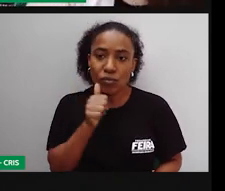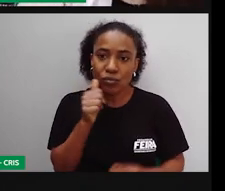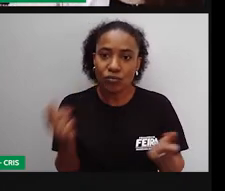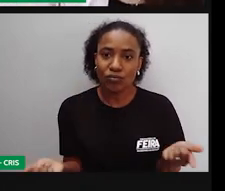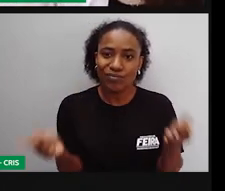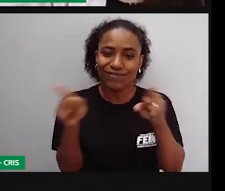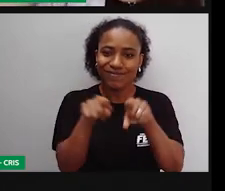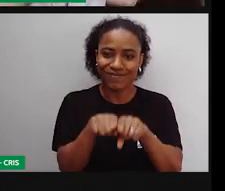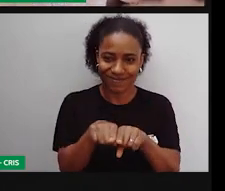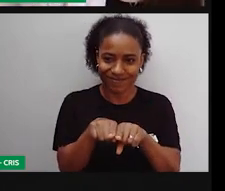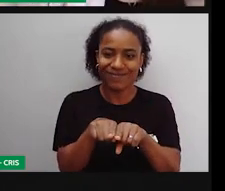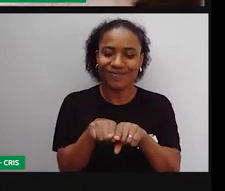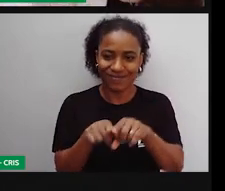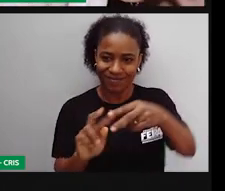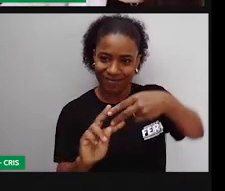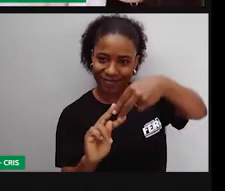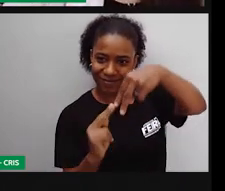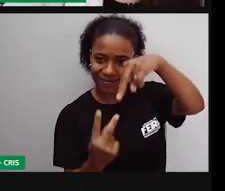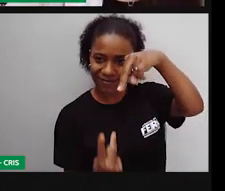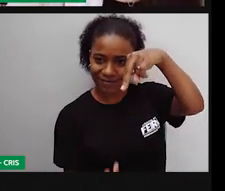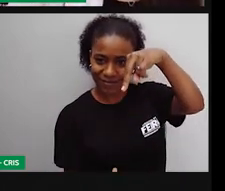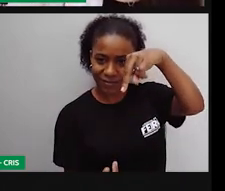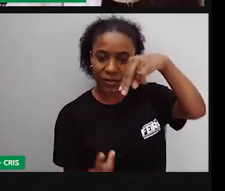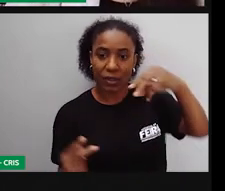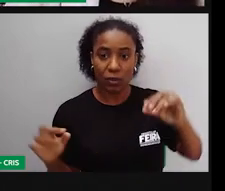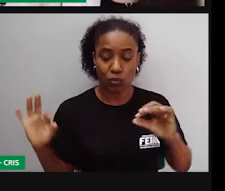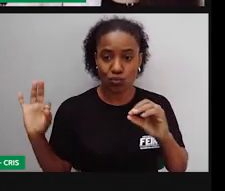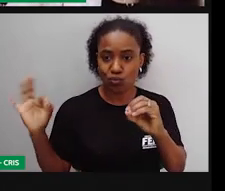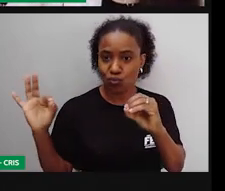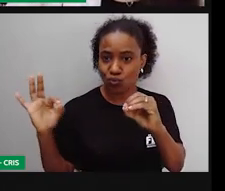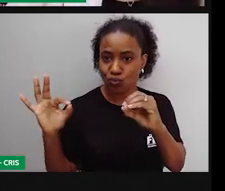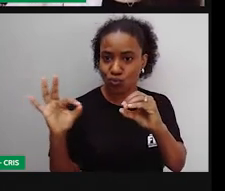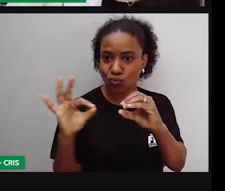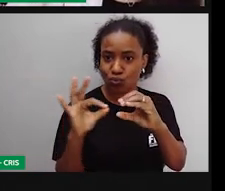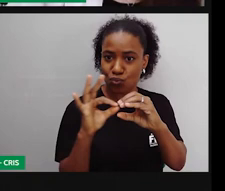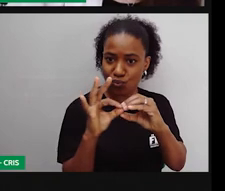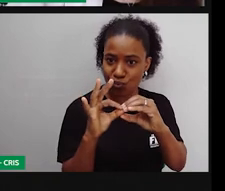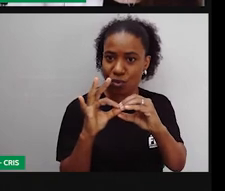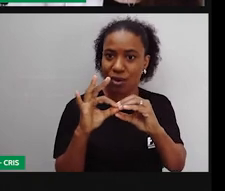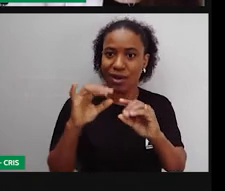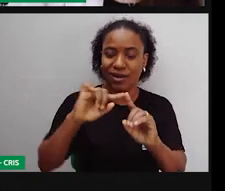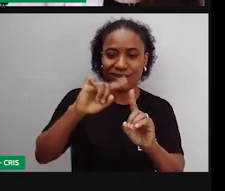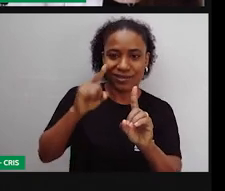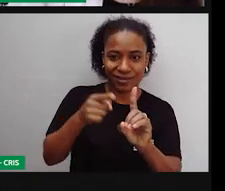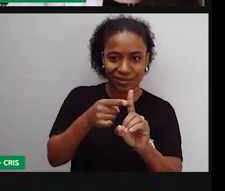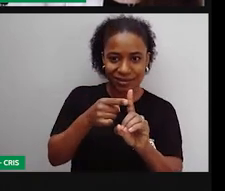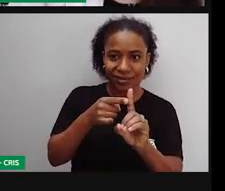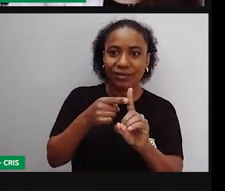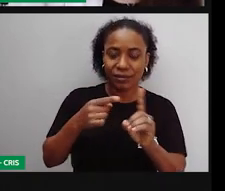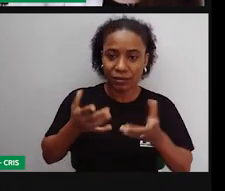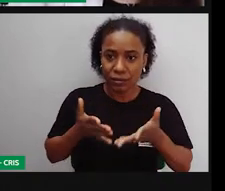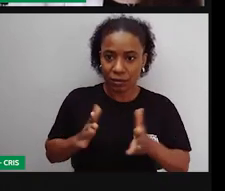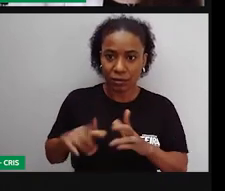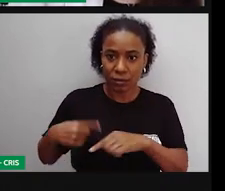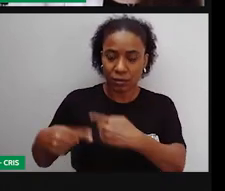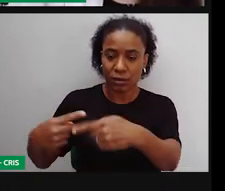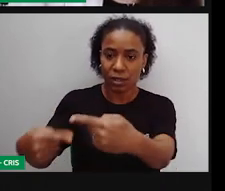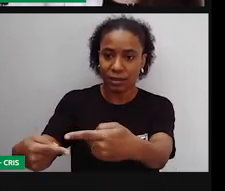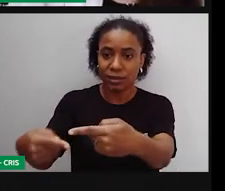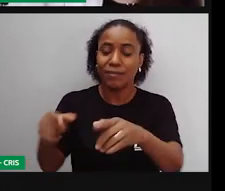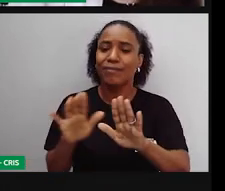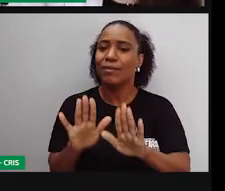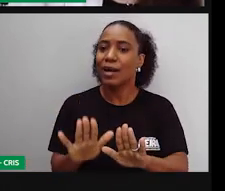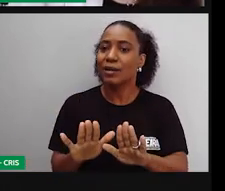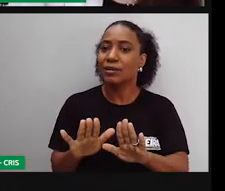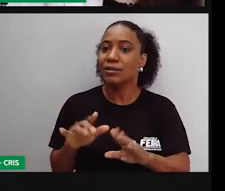um novo ser. Então, a gente vai ter uma combinação. Nesse caso aqui que eu estou mostrando para vocês, da reprodução assexuada, não há essa mutação,